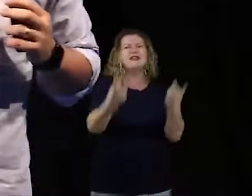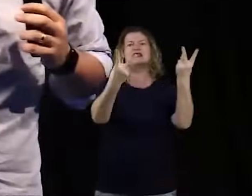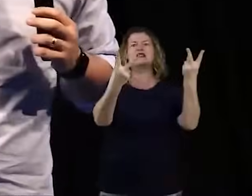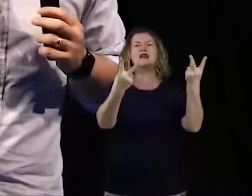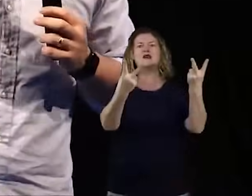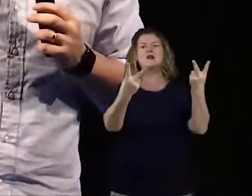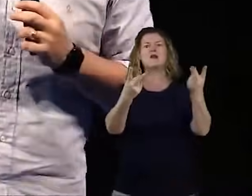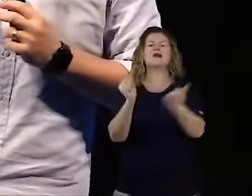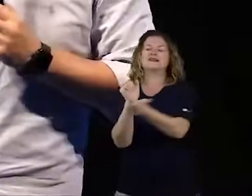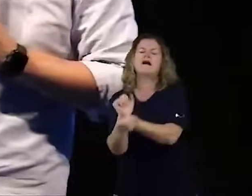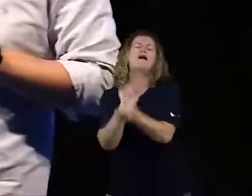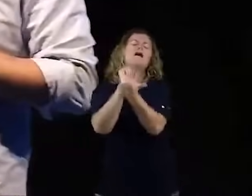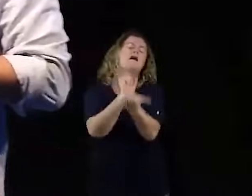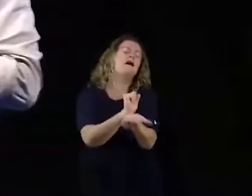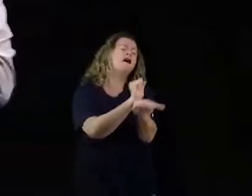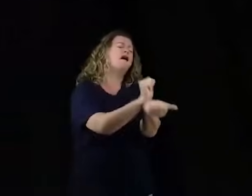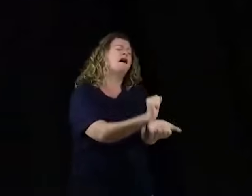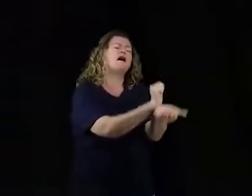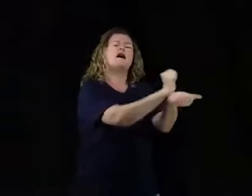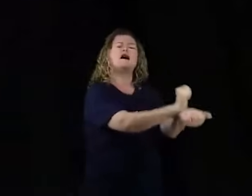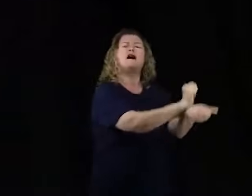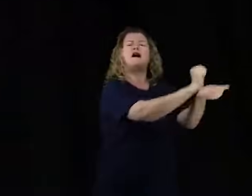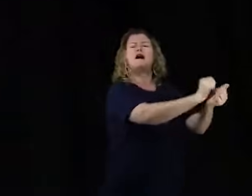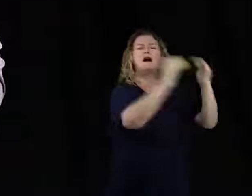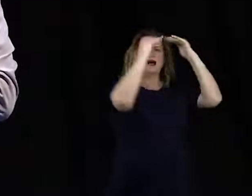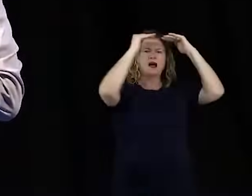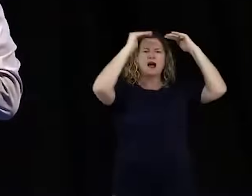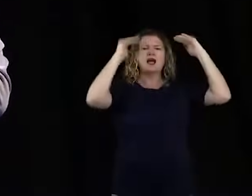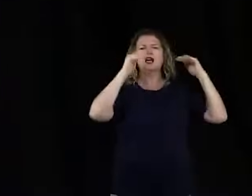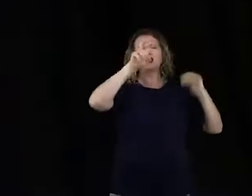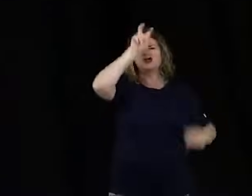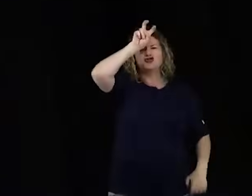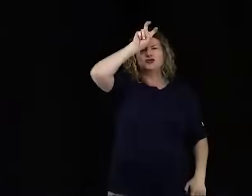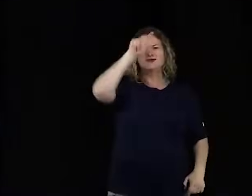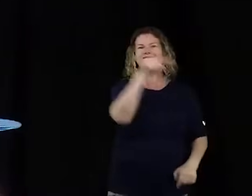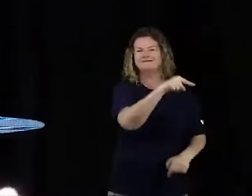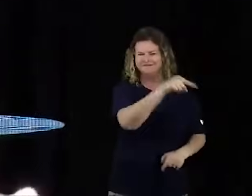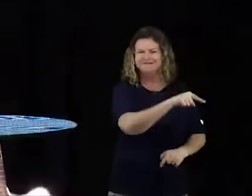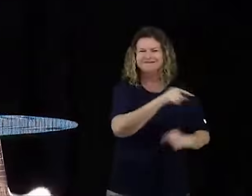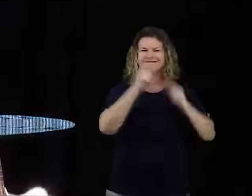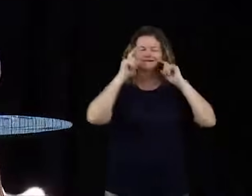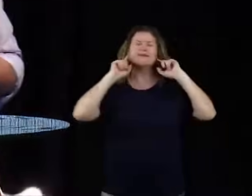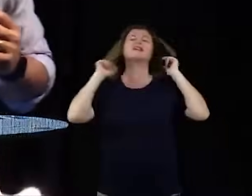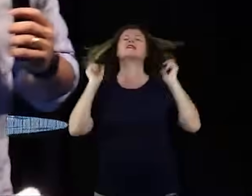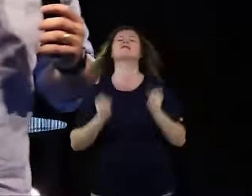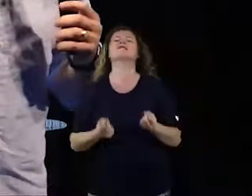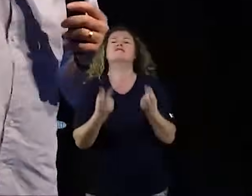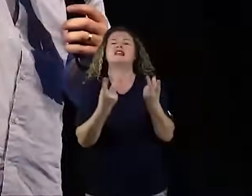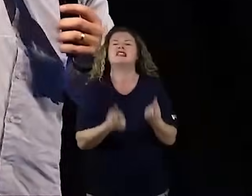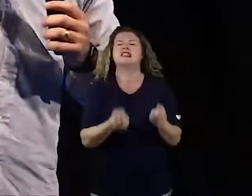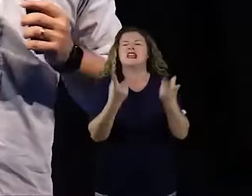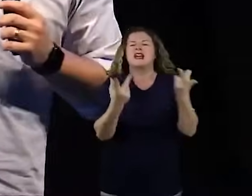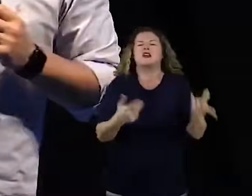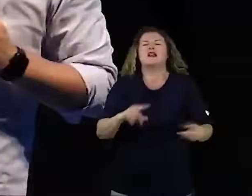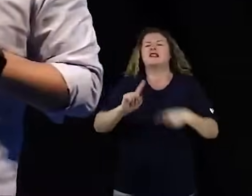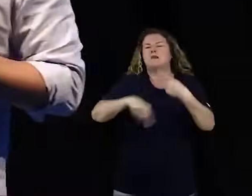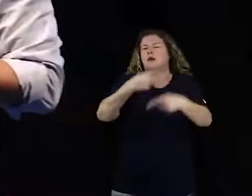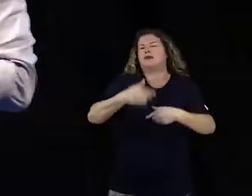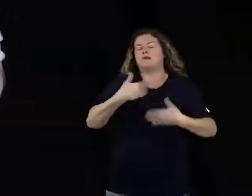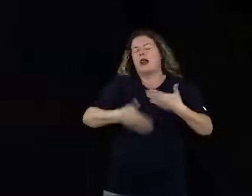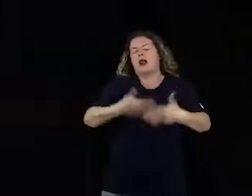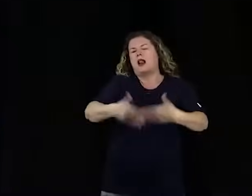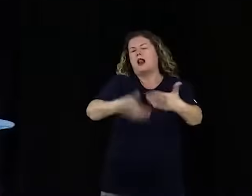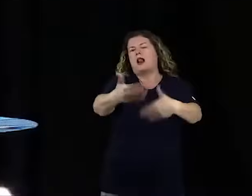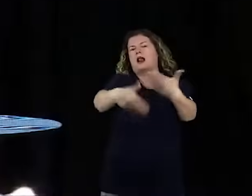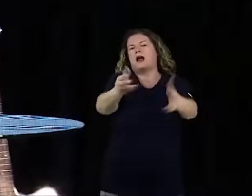recursos eles vendem por algumas peças de prata para caravana midianita Ali vai começar a história de José a partir do Capítulo